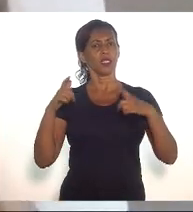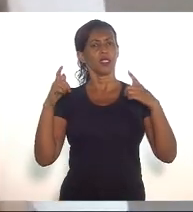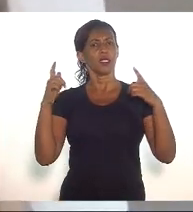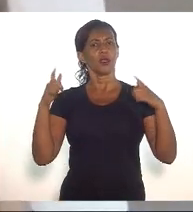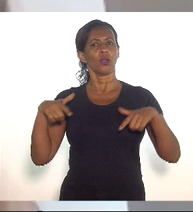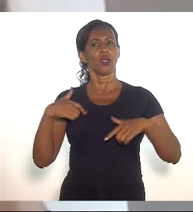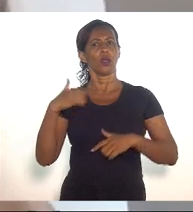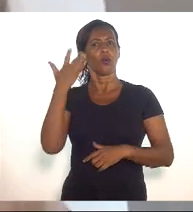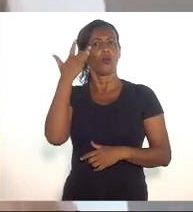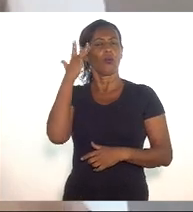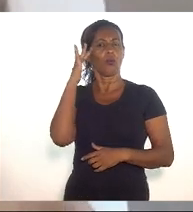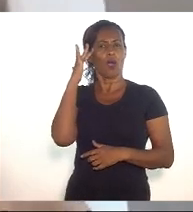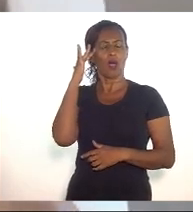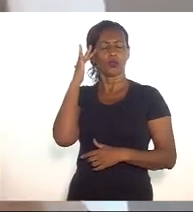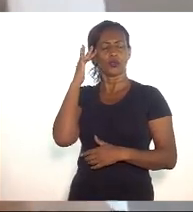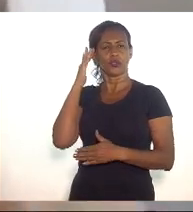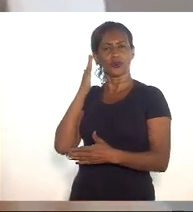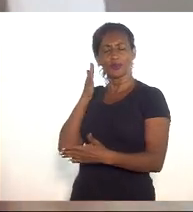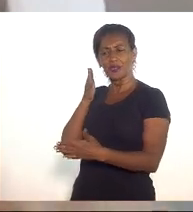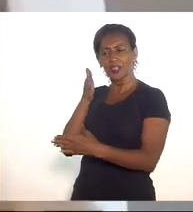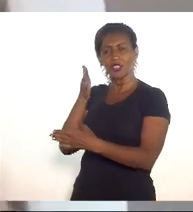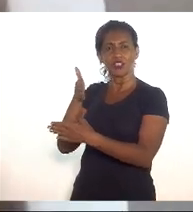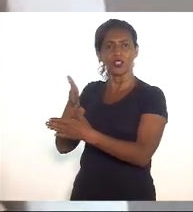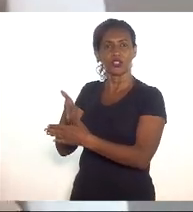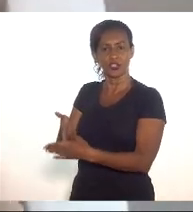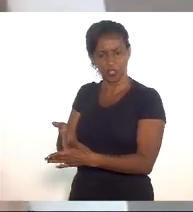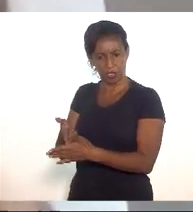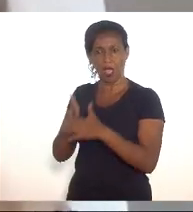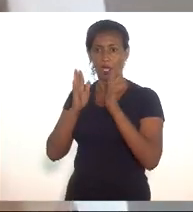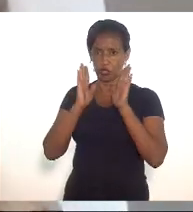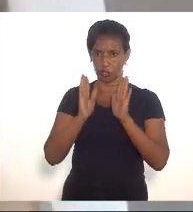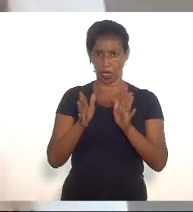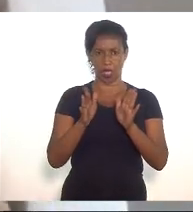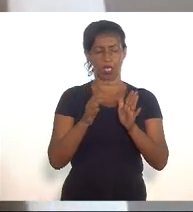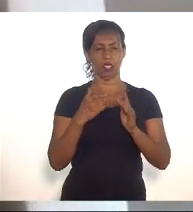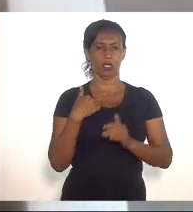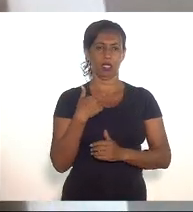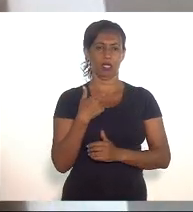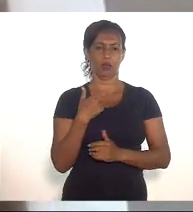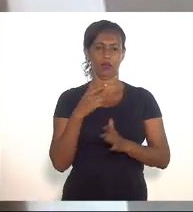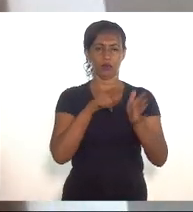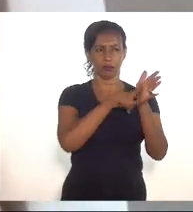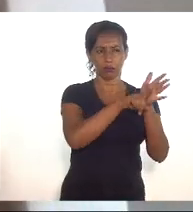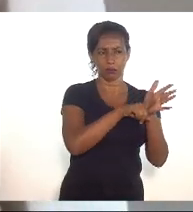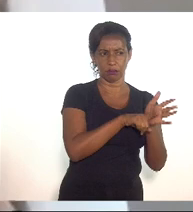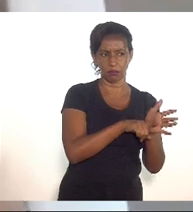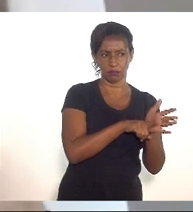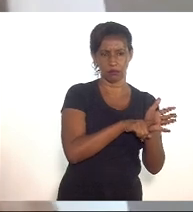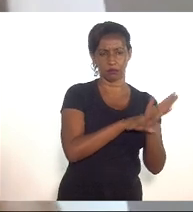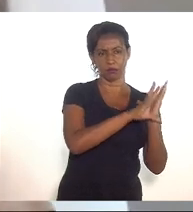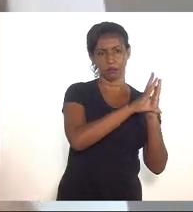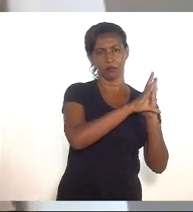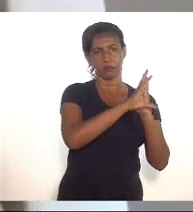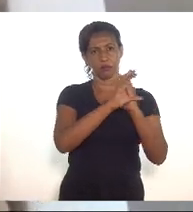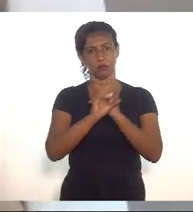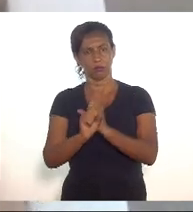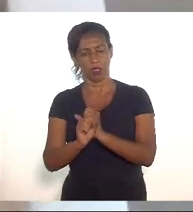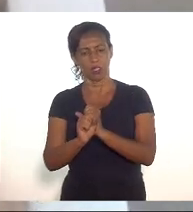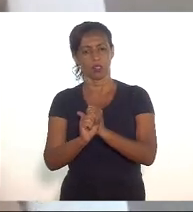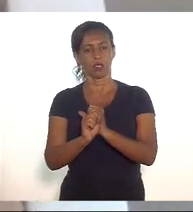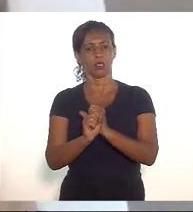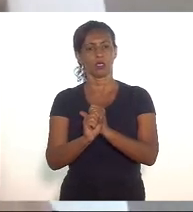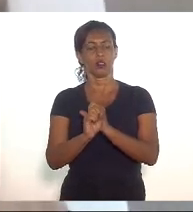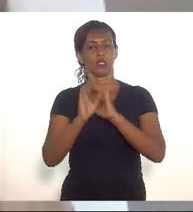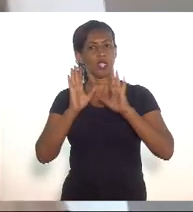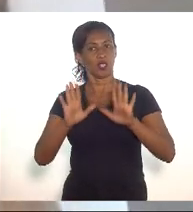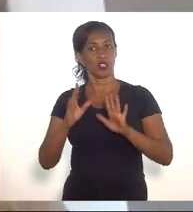que nós precisamos chegar, já que eu fiz um diagnóstico da situação em que a gente vive, que a